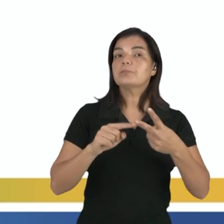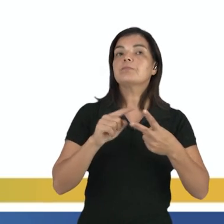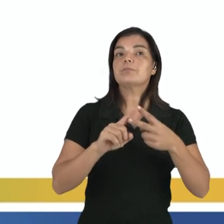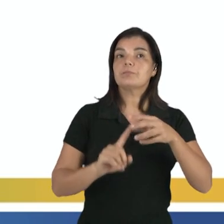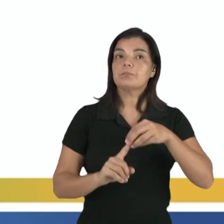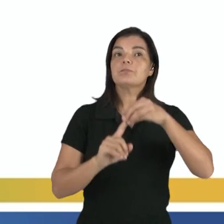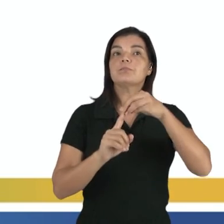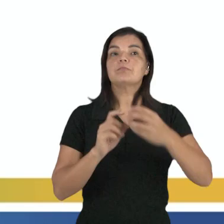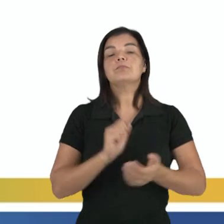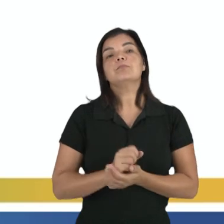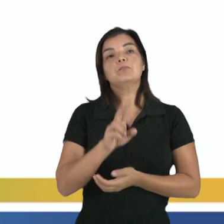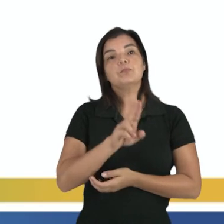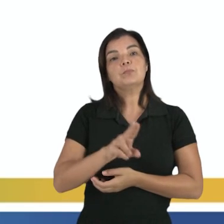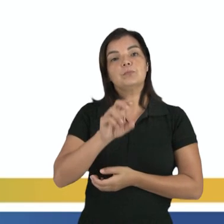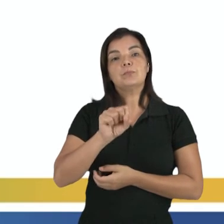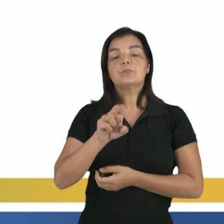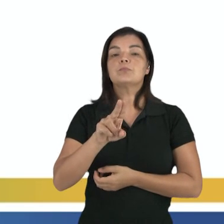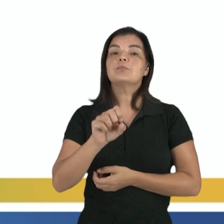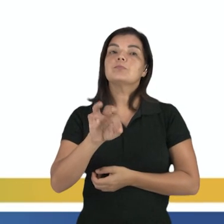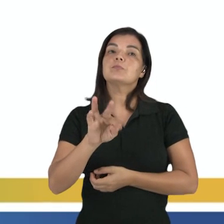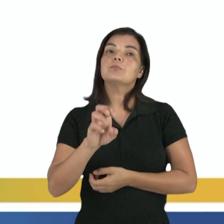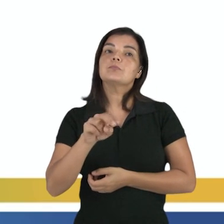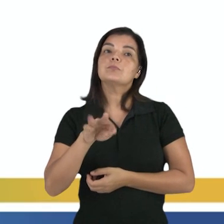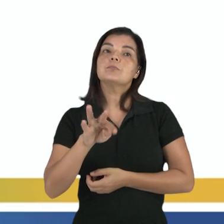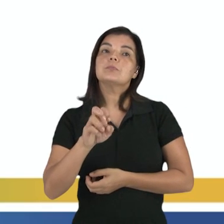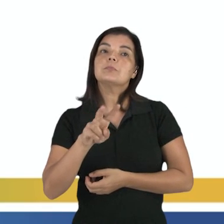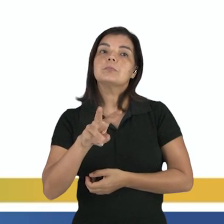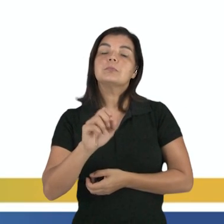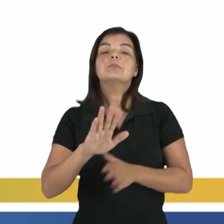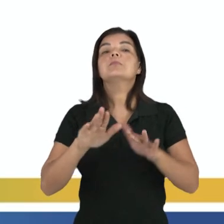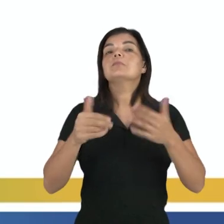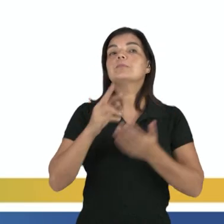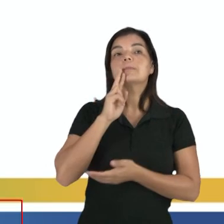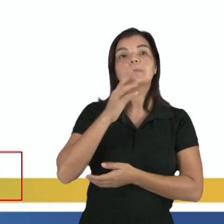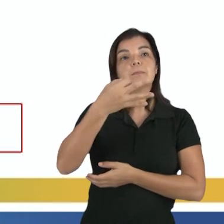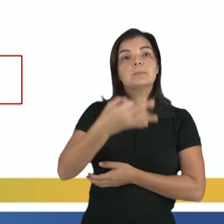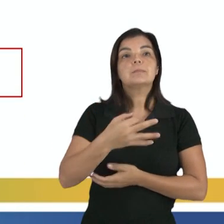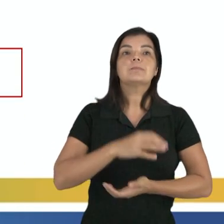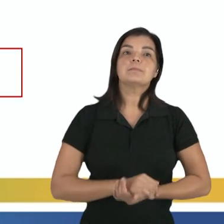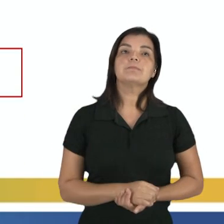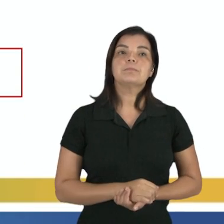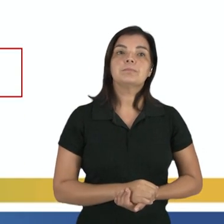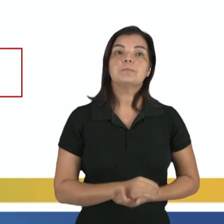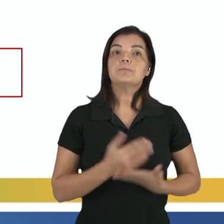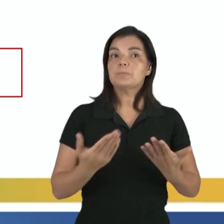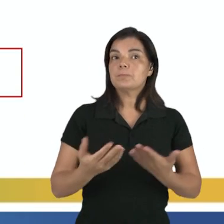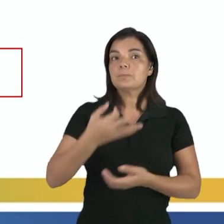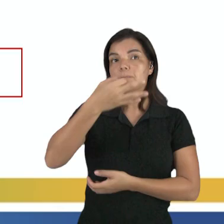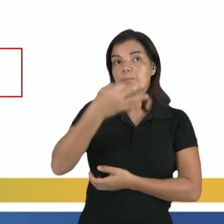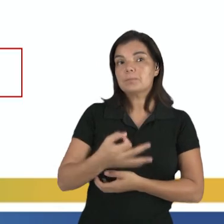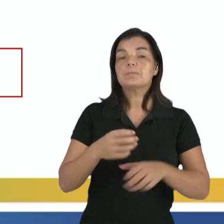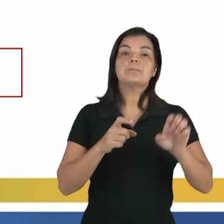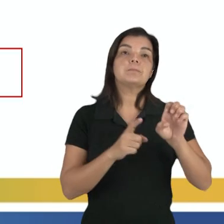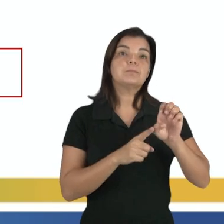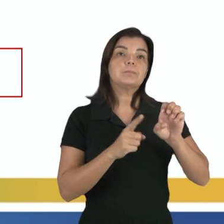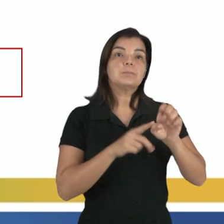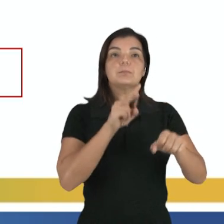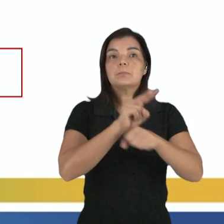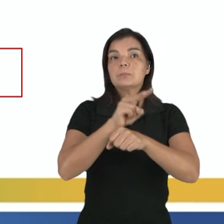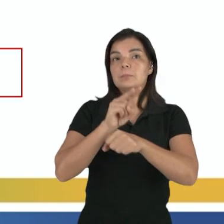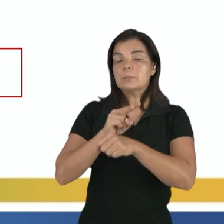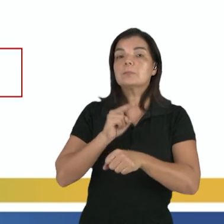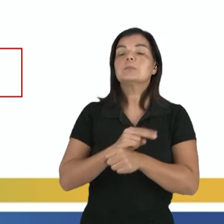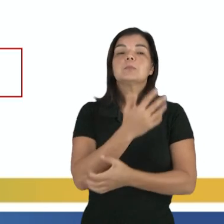uma unidade de conservação de uso sustentável. E aí, pessoal, qual é a resposta correta? Bom, a resposta correta é a área de